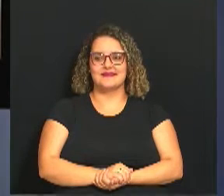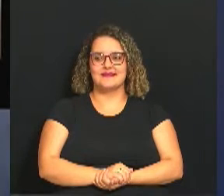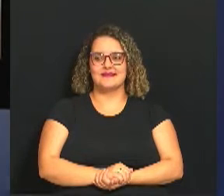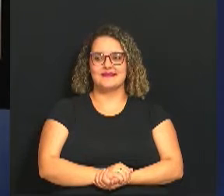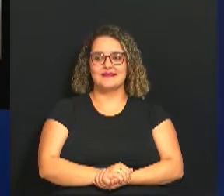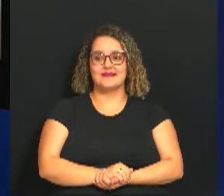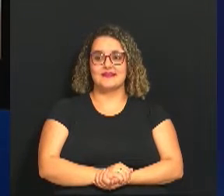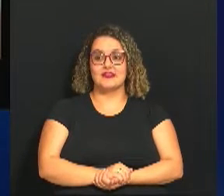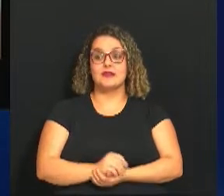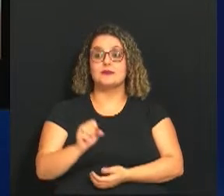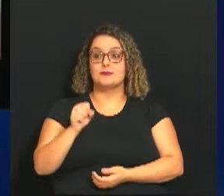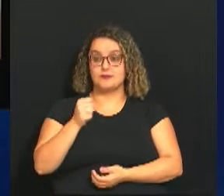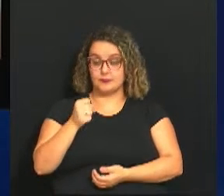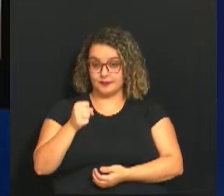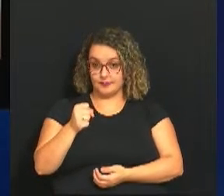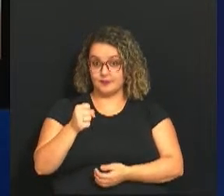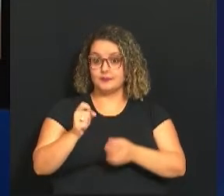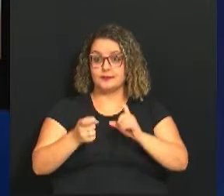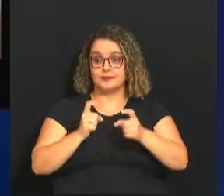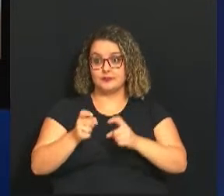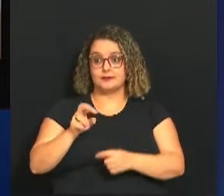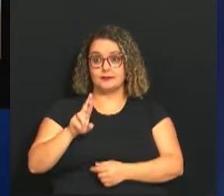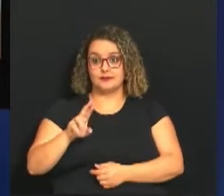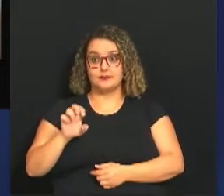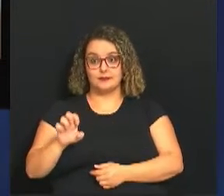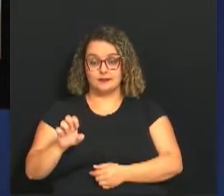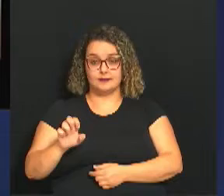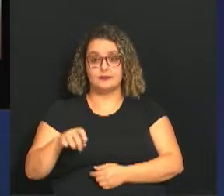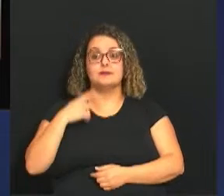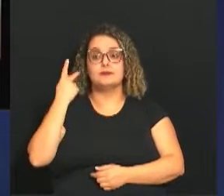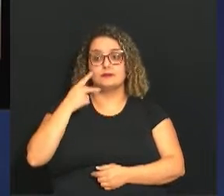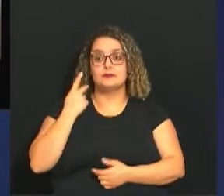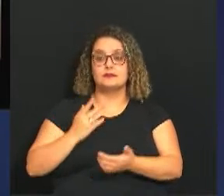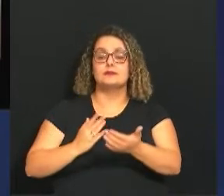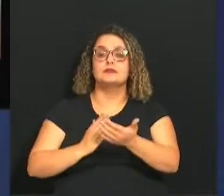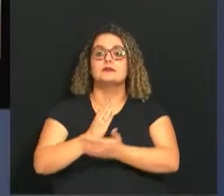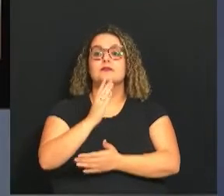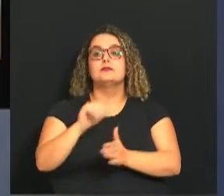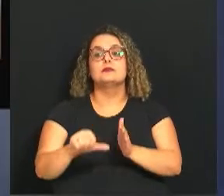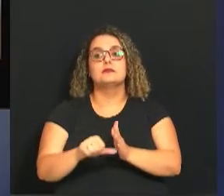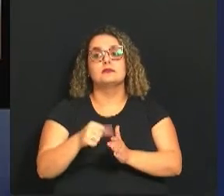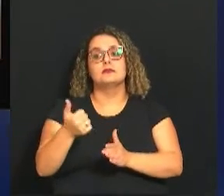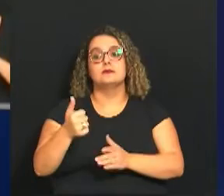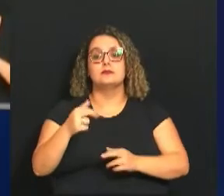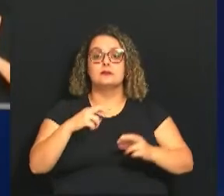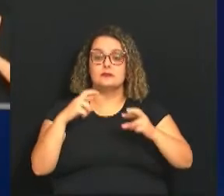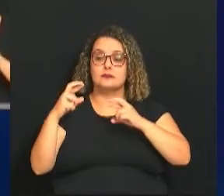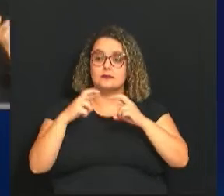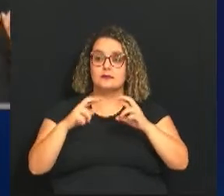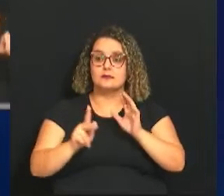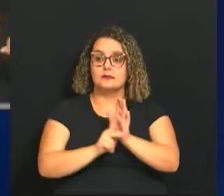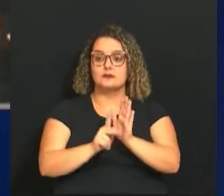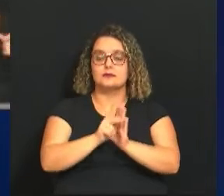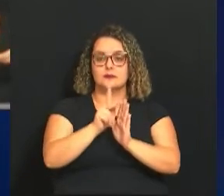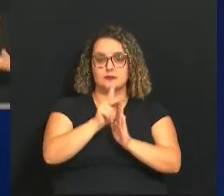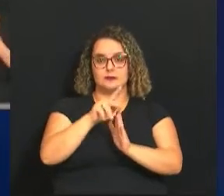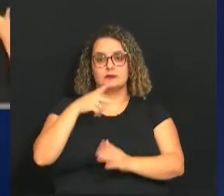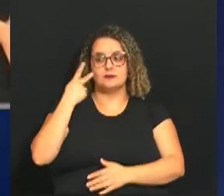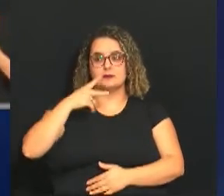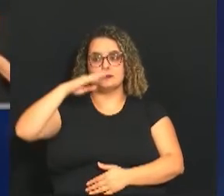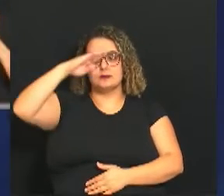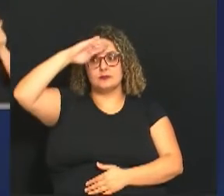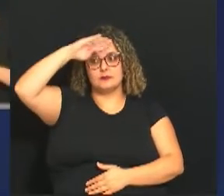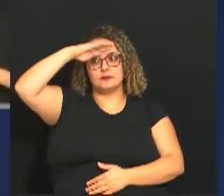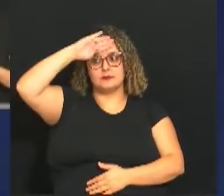Na 8ª reunião extraordinária, vereadores aprovam em primeira análise projeto de lei do vereador Marcelo Silva